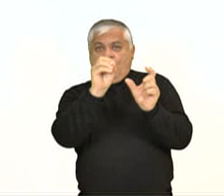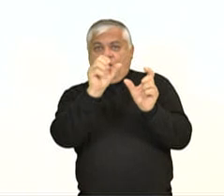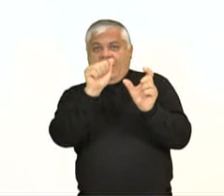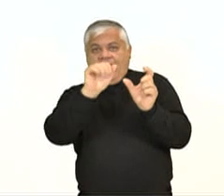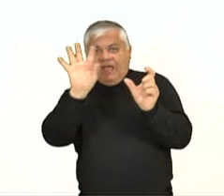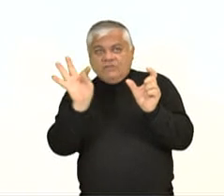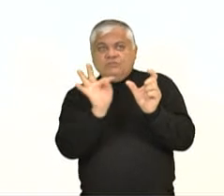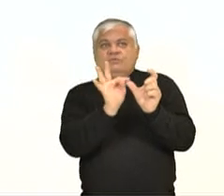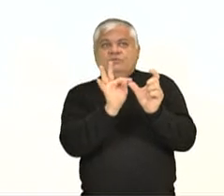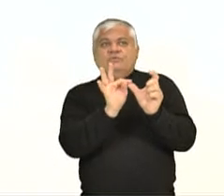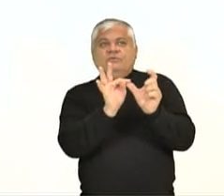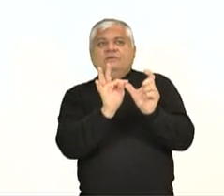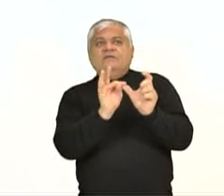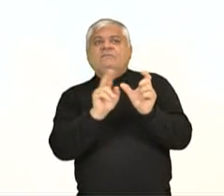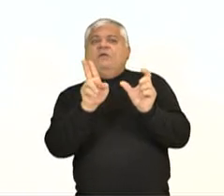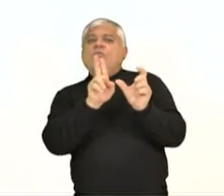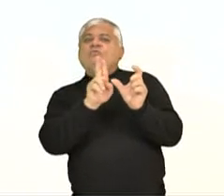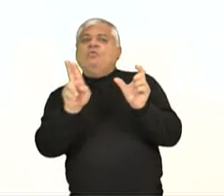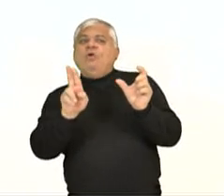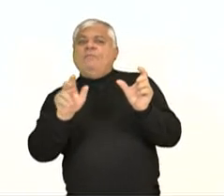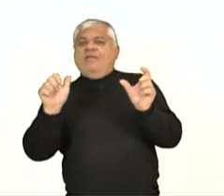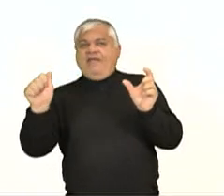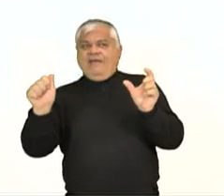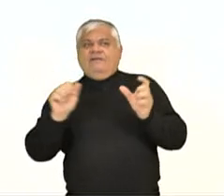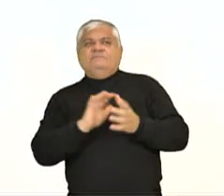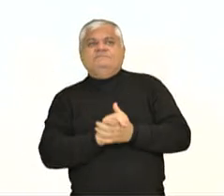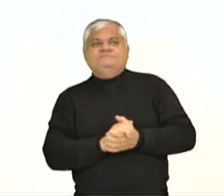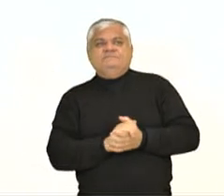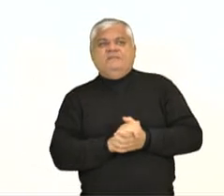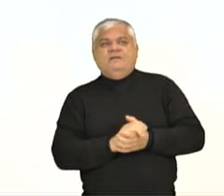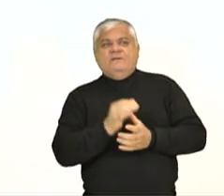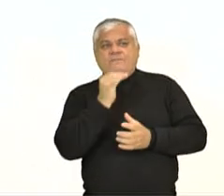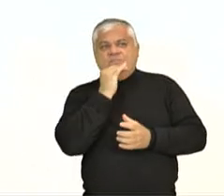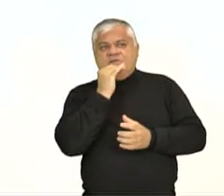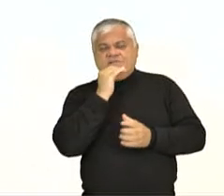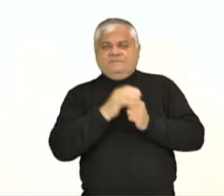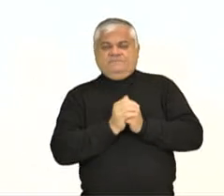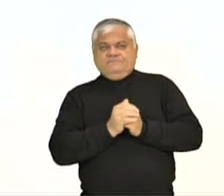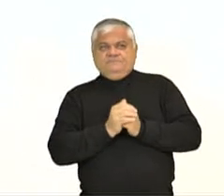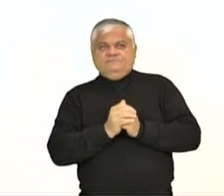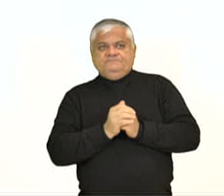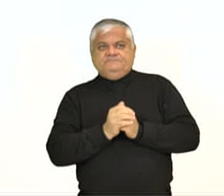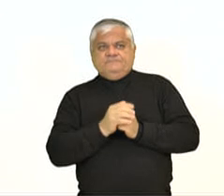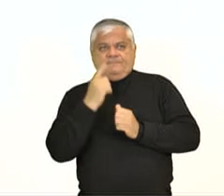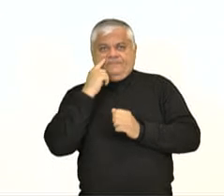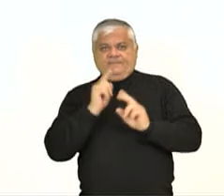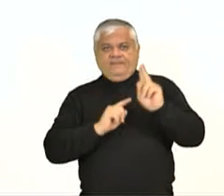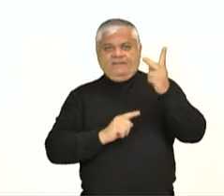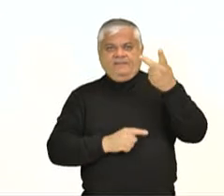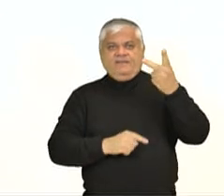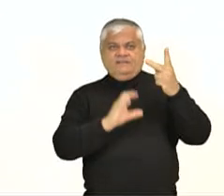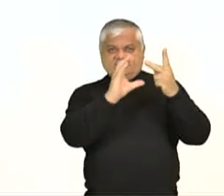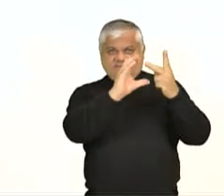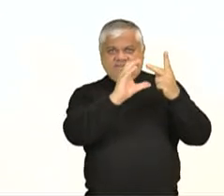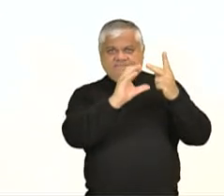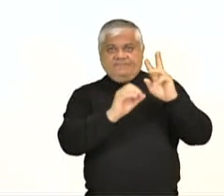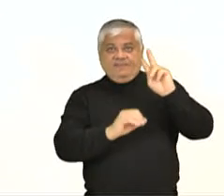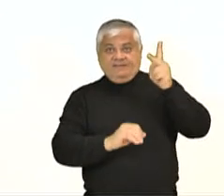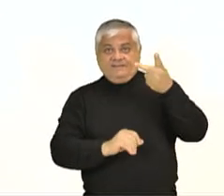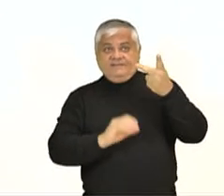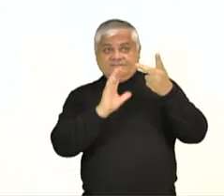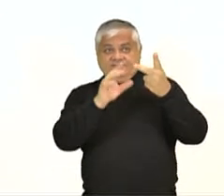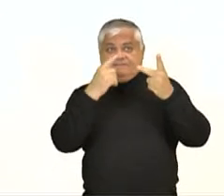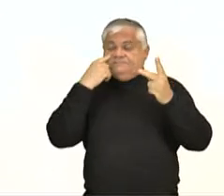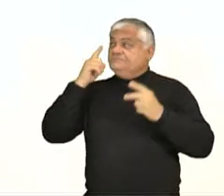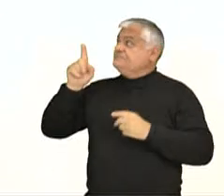aí o nome do radical terminando em A. Por exemplo, esta substância aqui, observe, nós